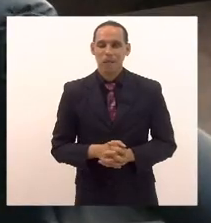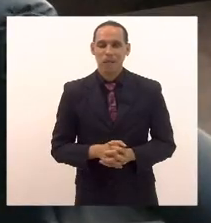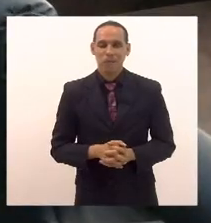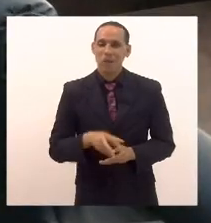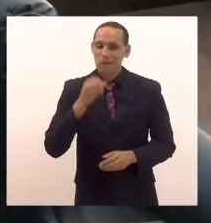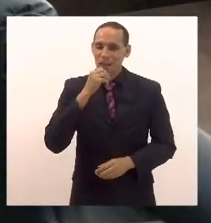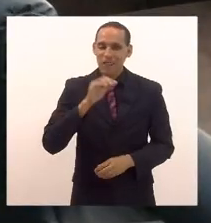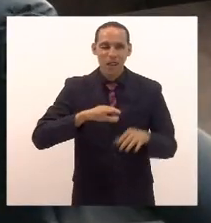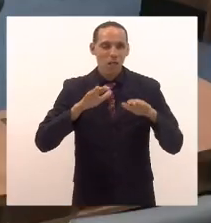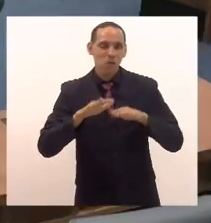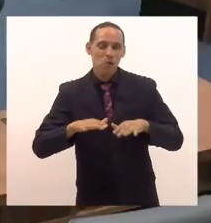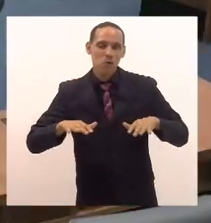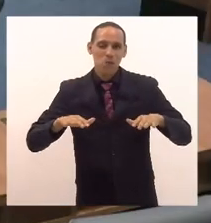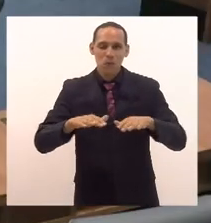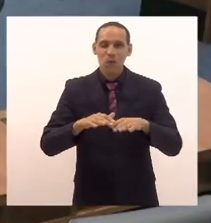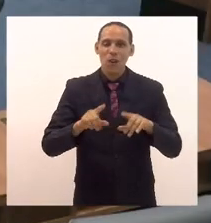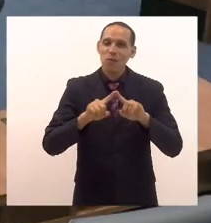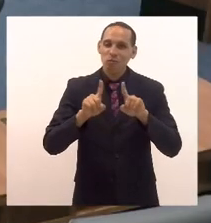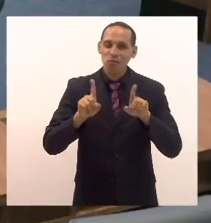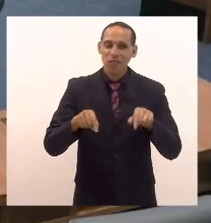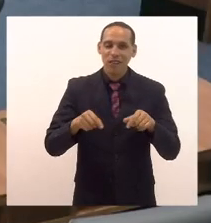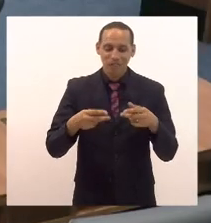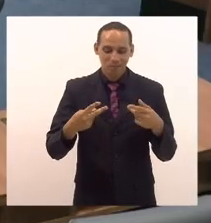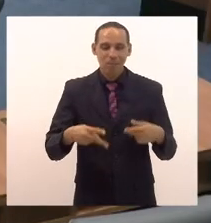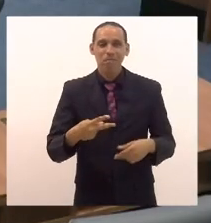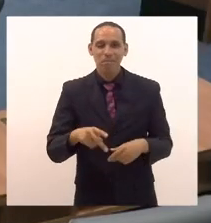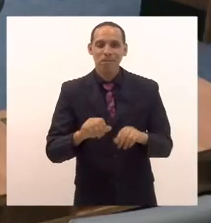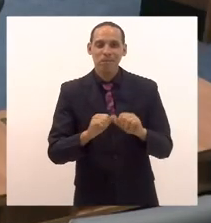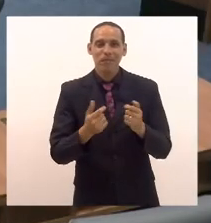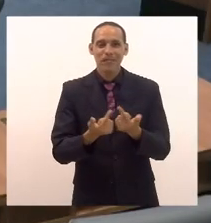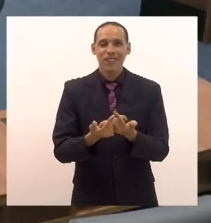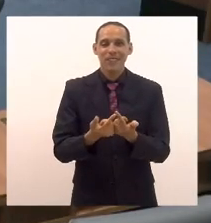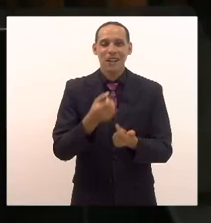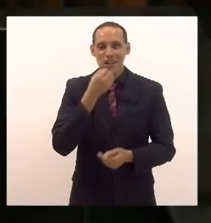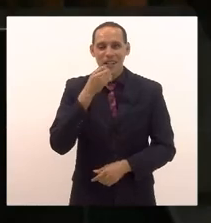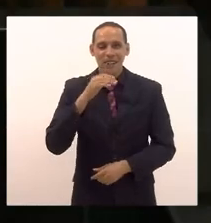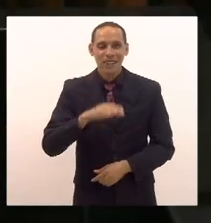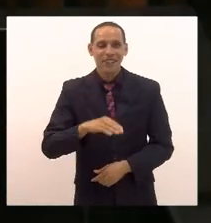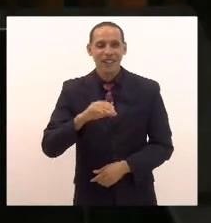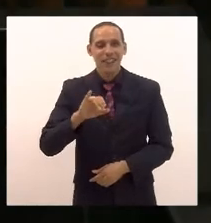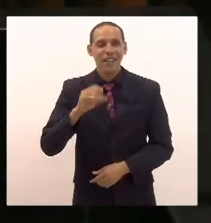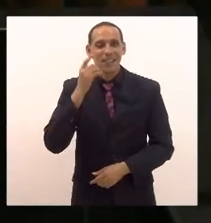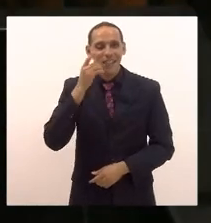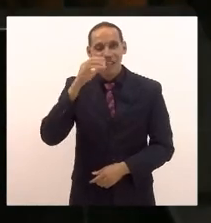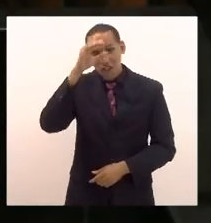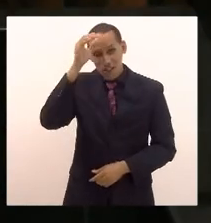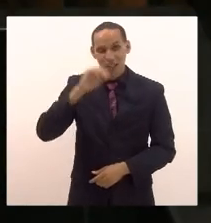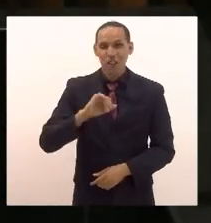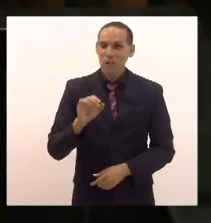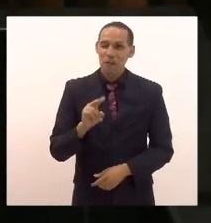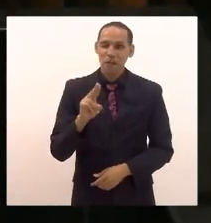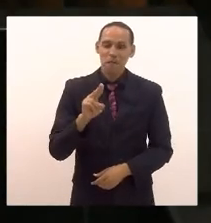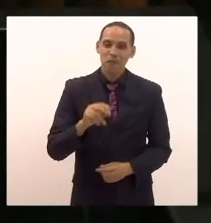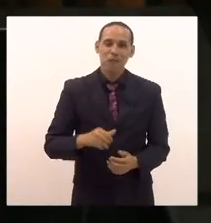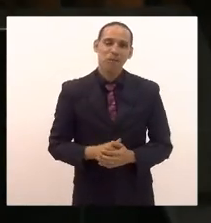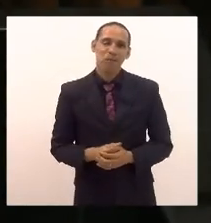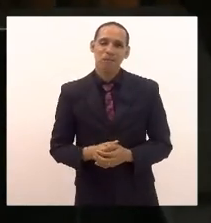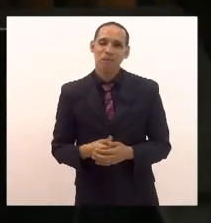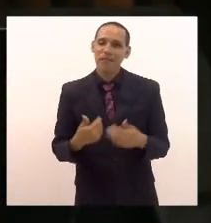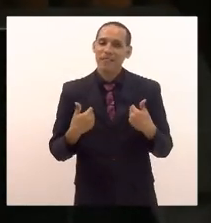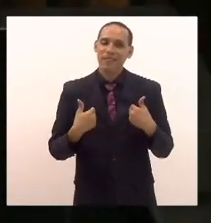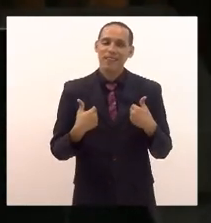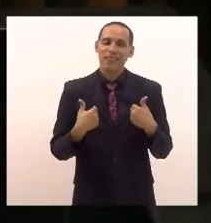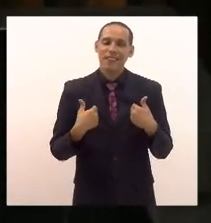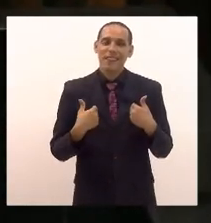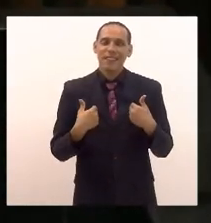boa tarde a todos boa tarde funcionários nossa casa boa tarde Deputado a Tia Jô eu eu eu